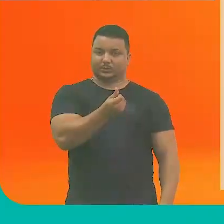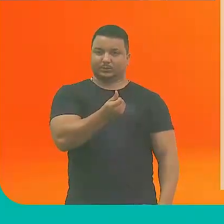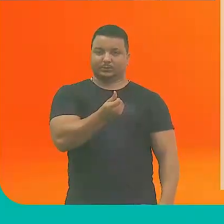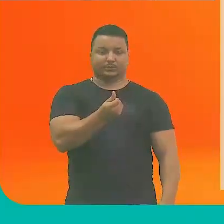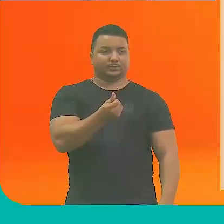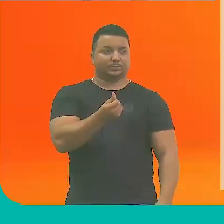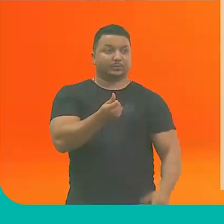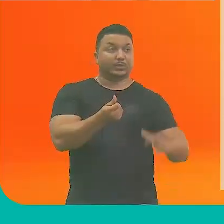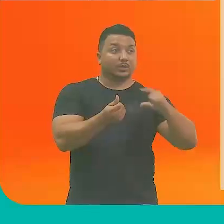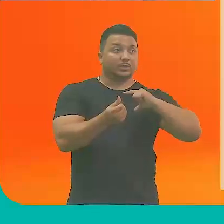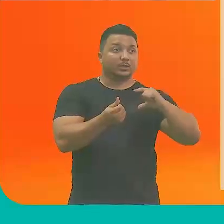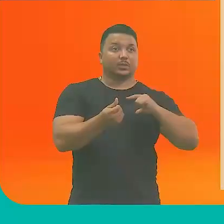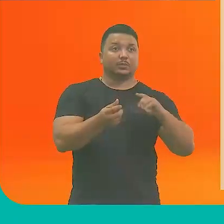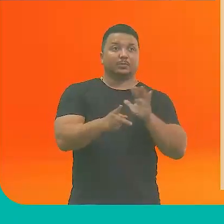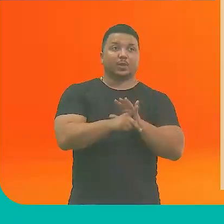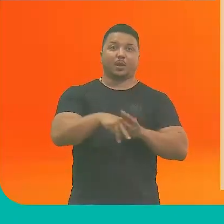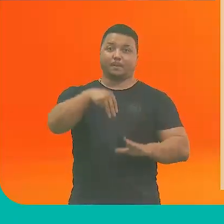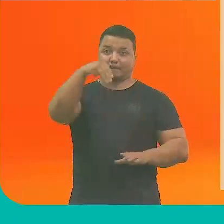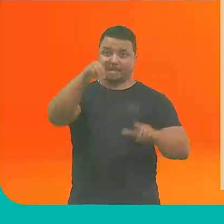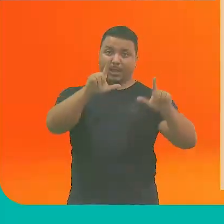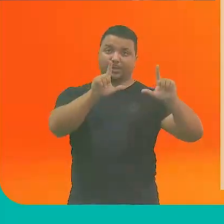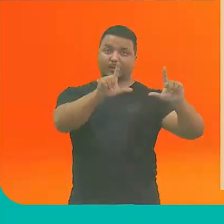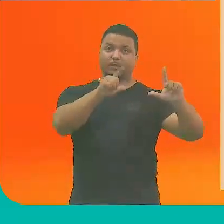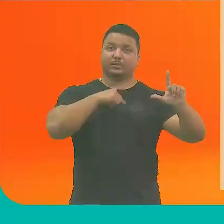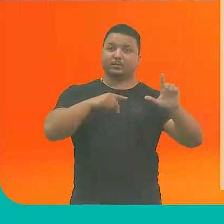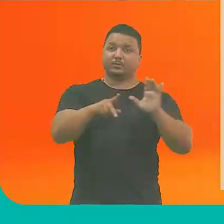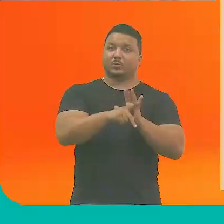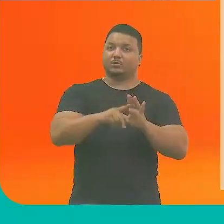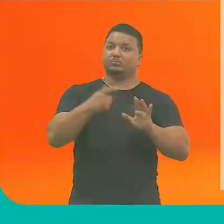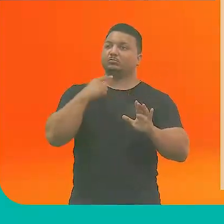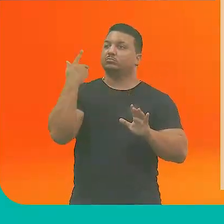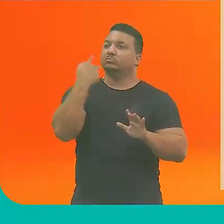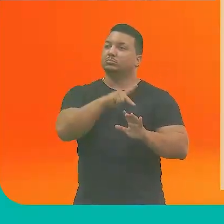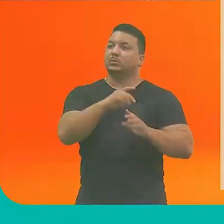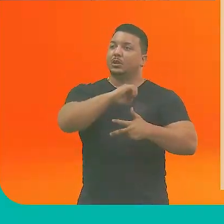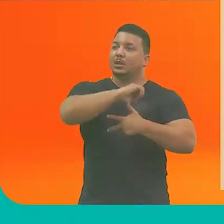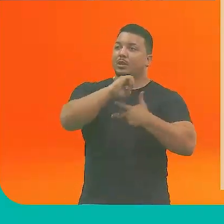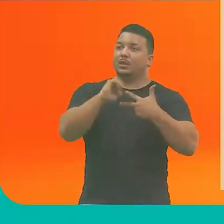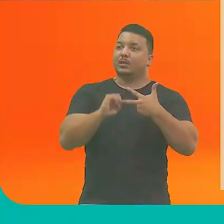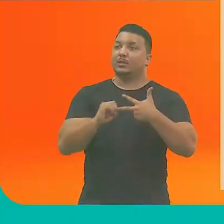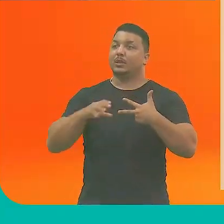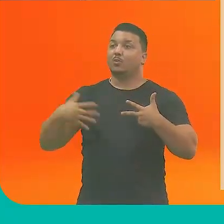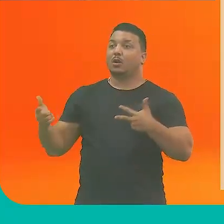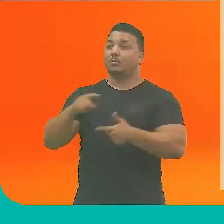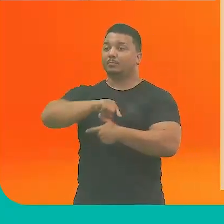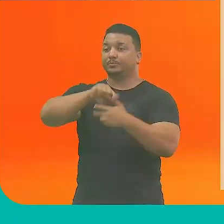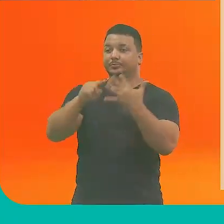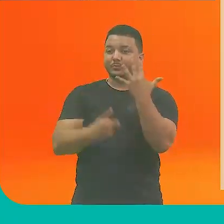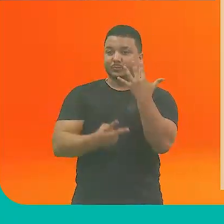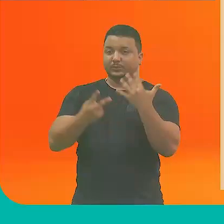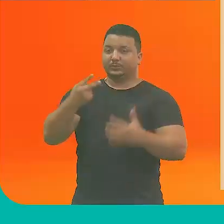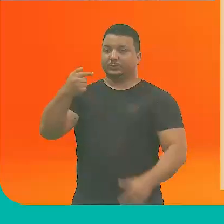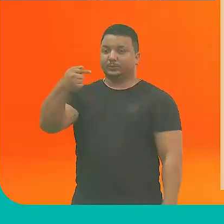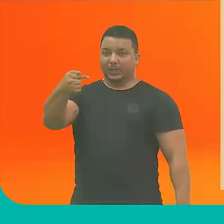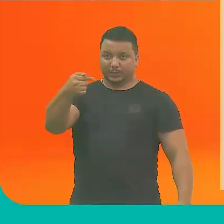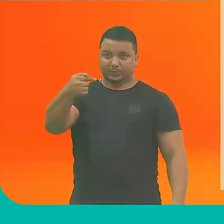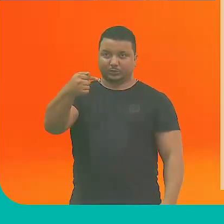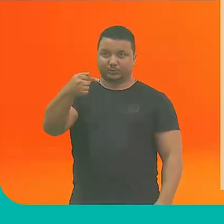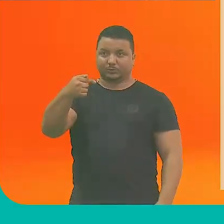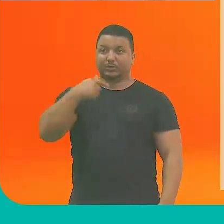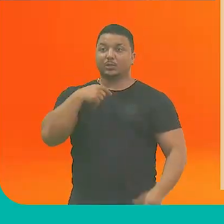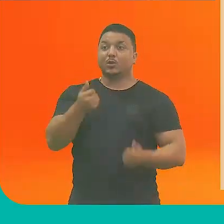A matriz de competências e habilidades do Enem, ela é dividida em 7 competências e